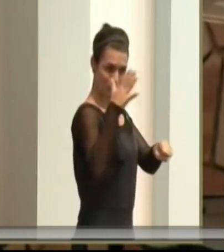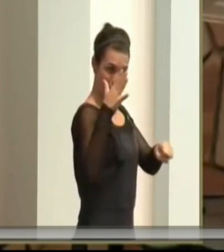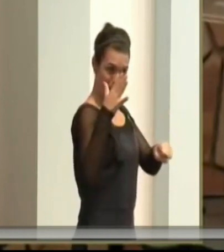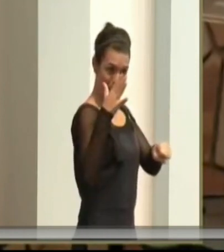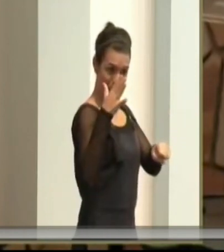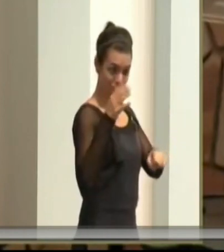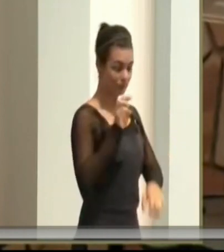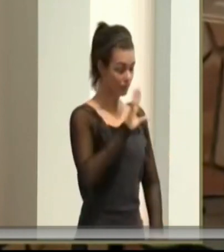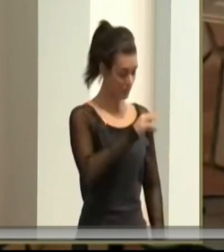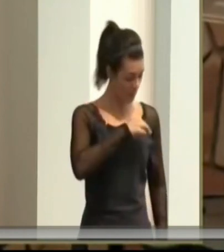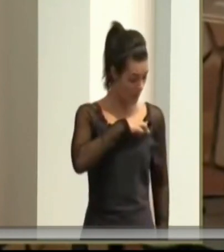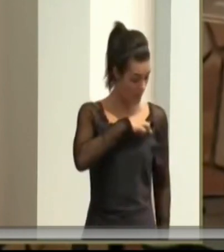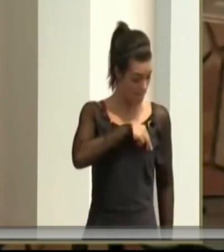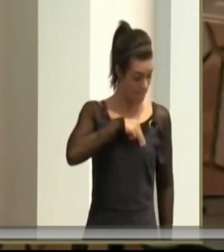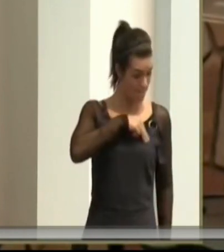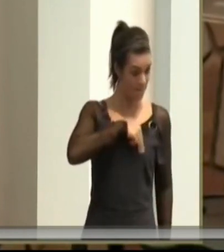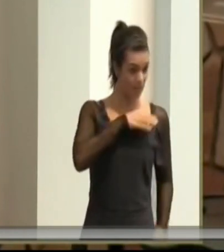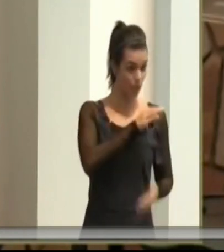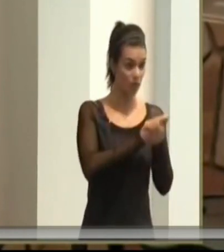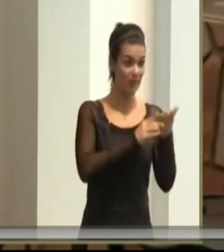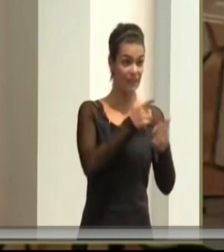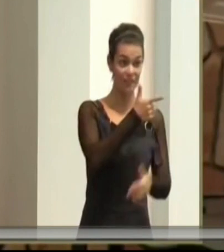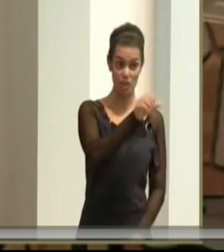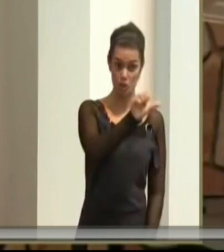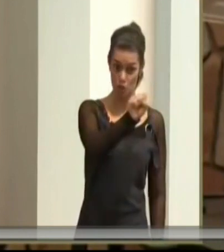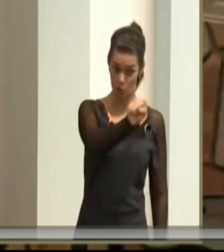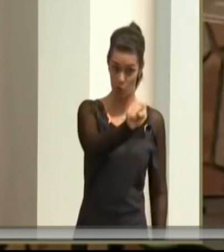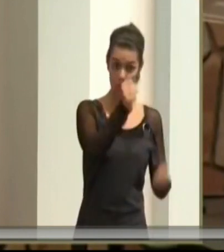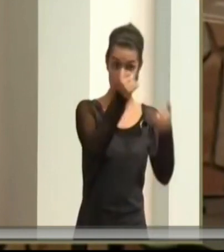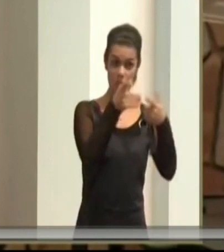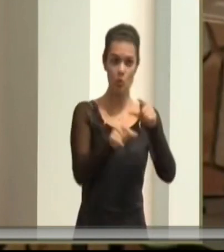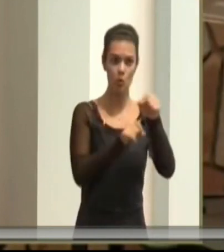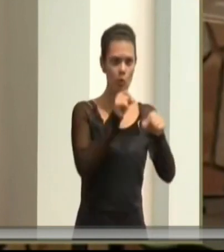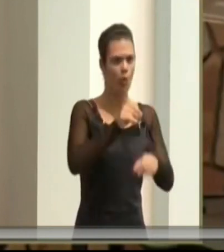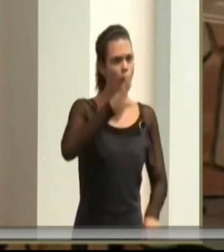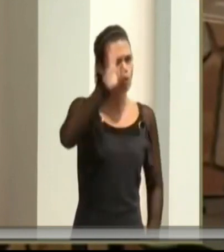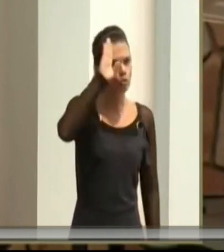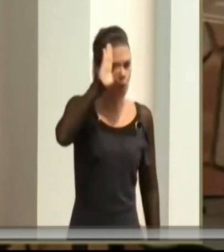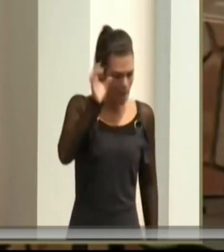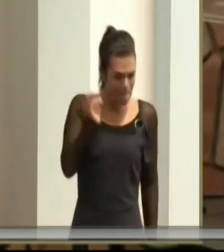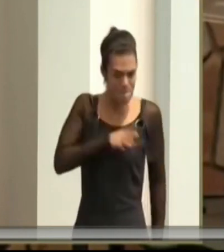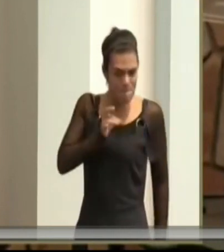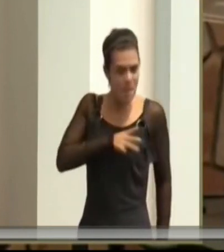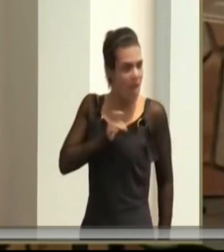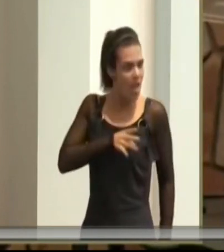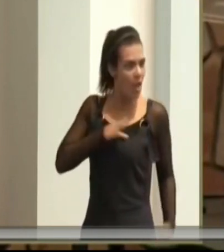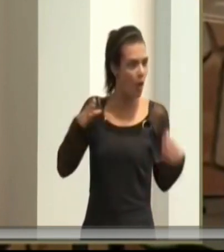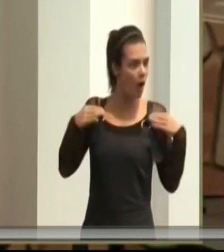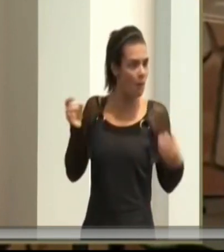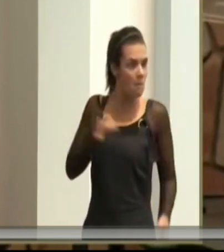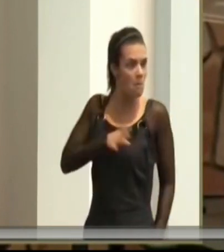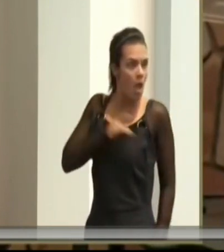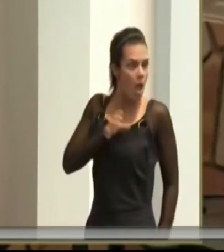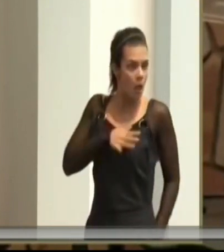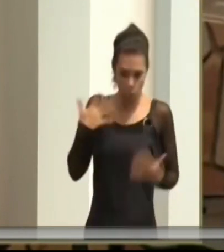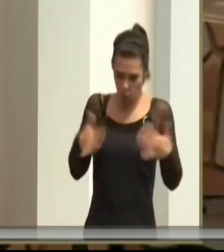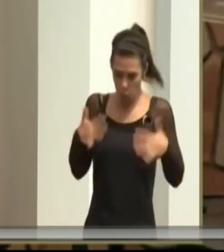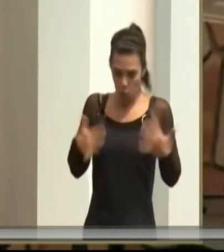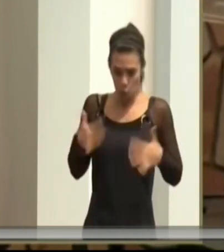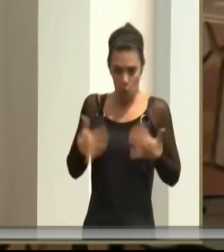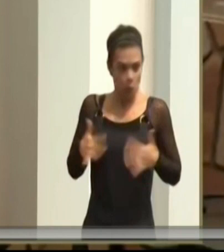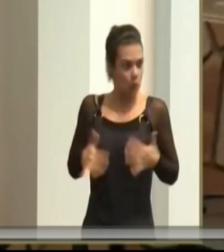Mateus, no capítulo 28, nos versos 2 a 4, diz-nos que os guardas, com medo dele, ficaram muito assombrados como mortos.